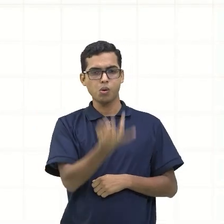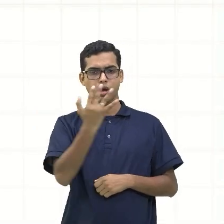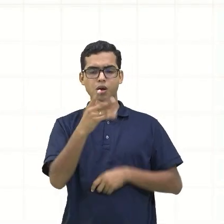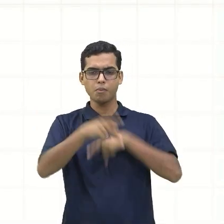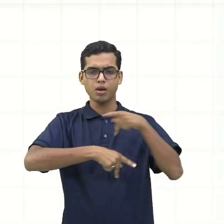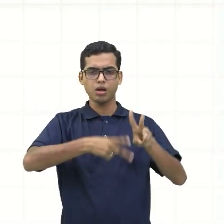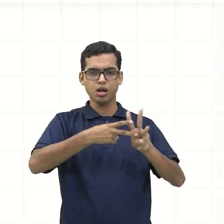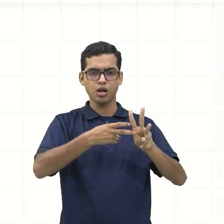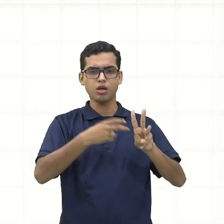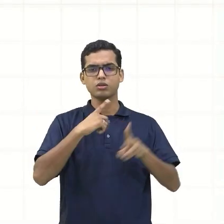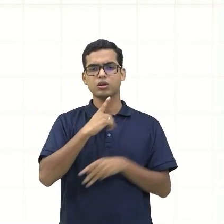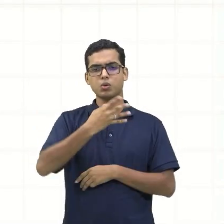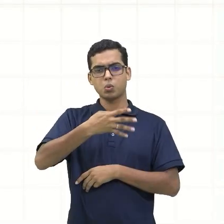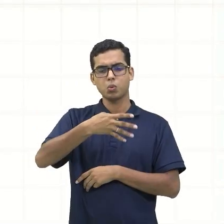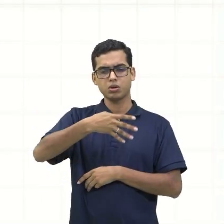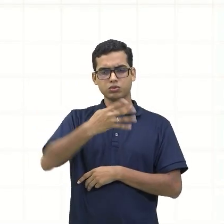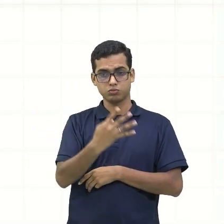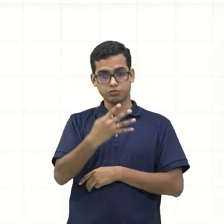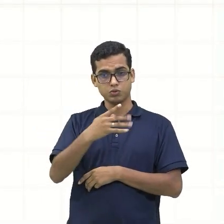de